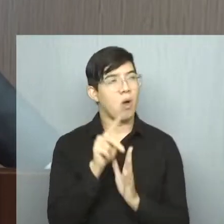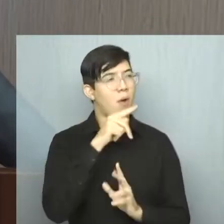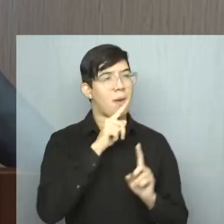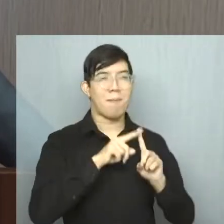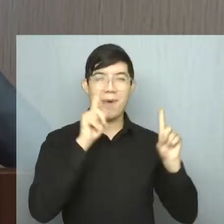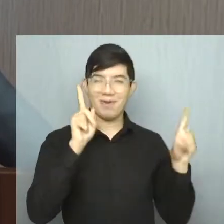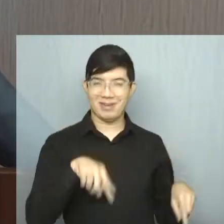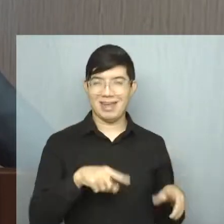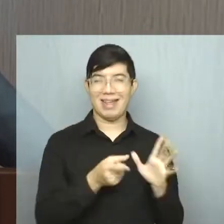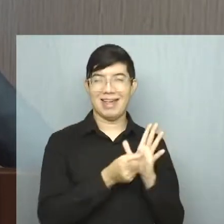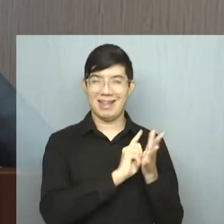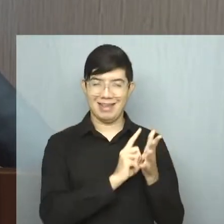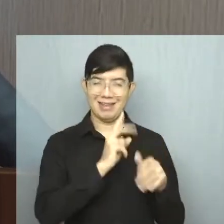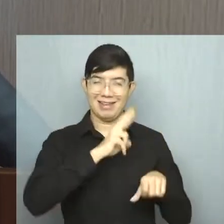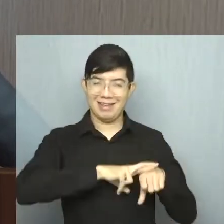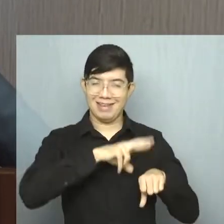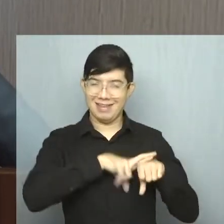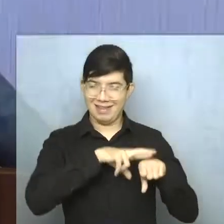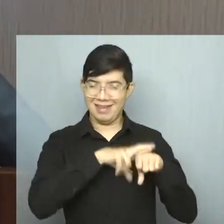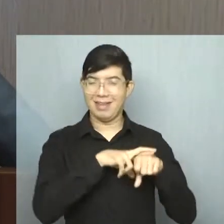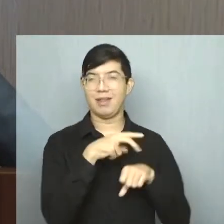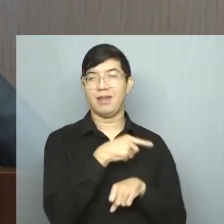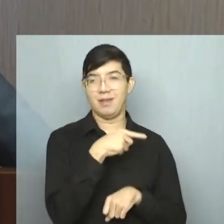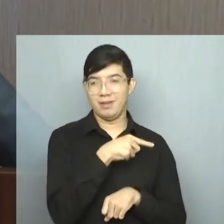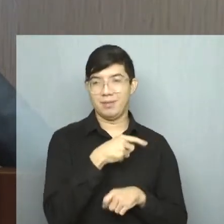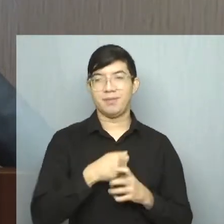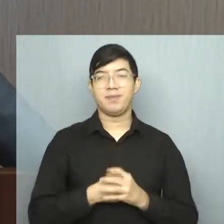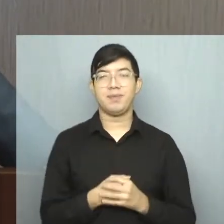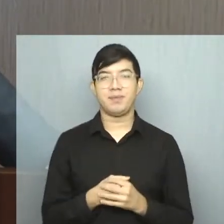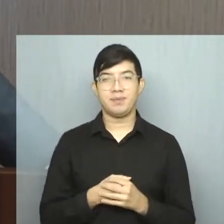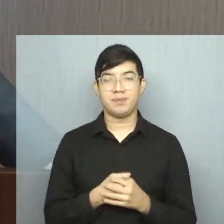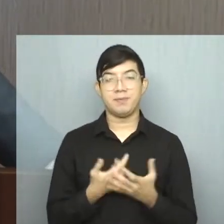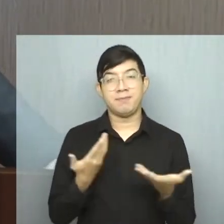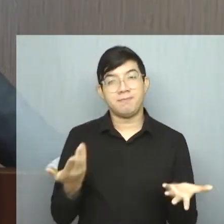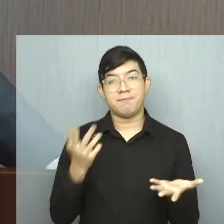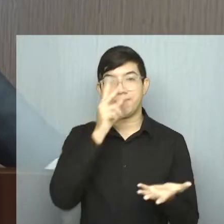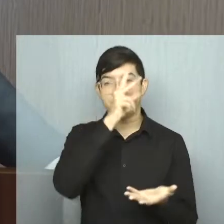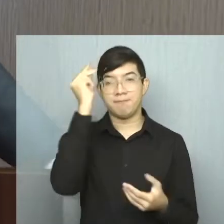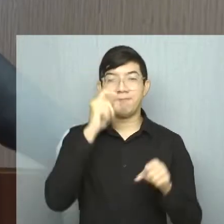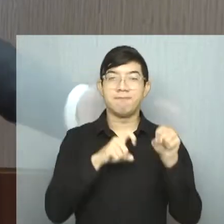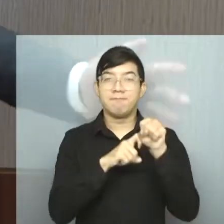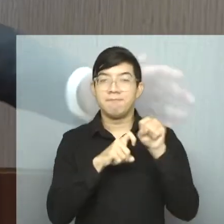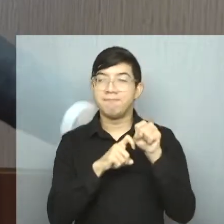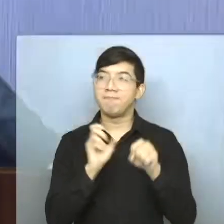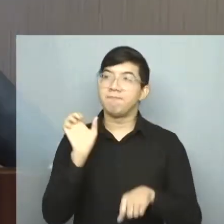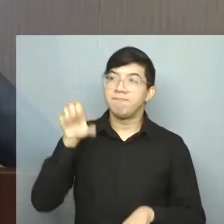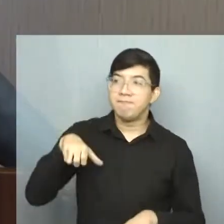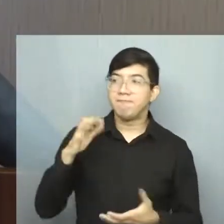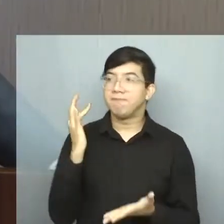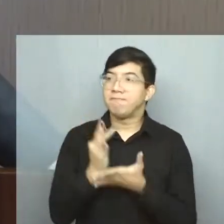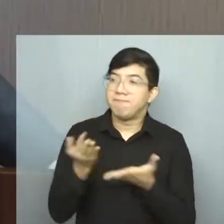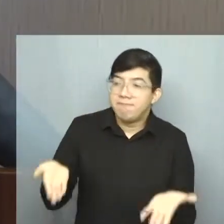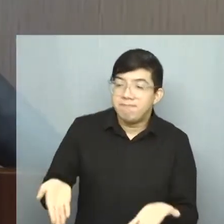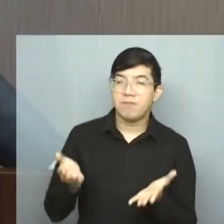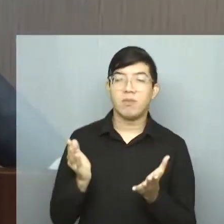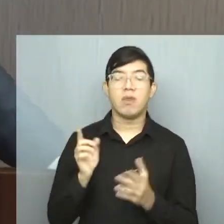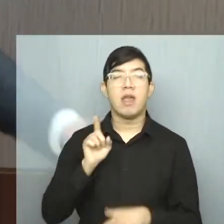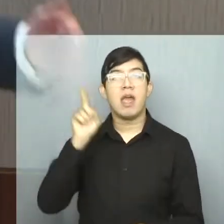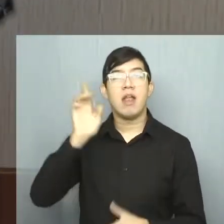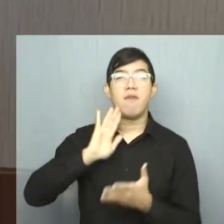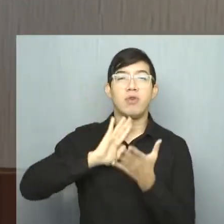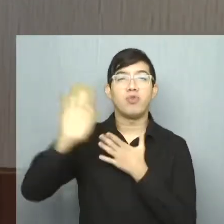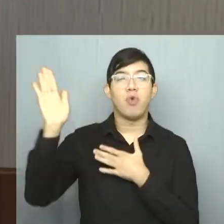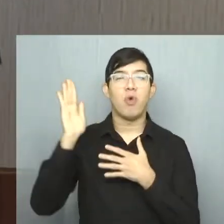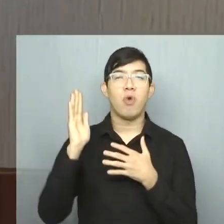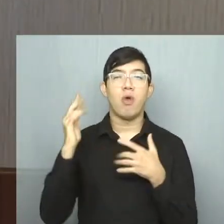começou, justificando agora a ausência do nosso prefeito, o Sarto. Ele está em viagem, a trabalho,